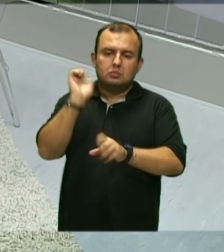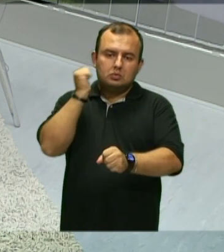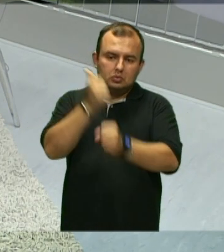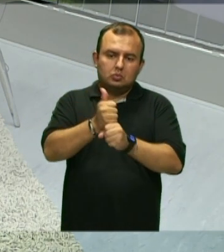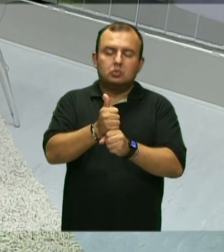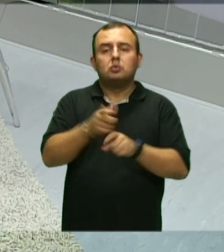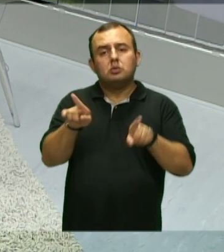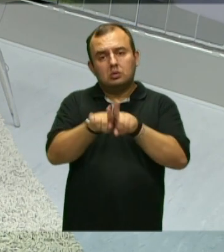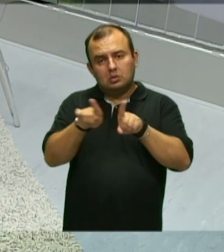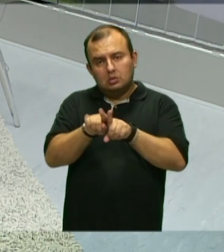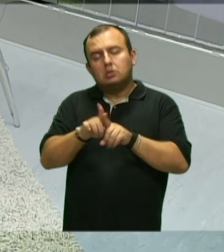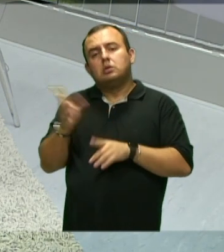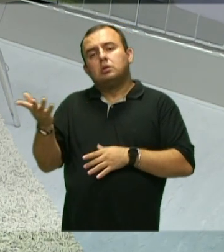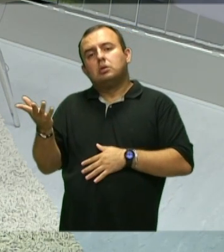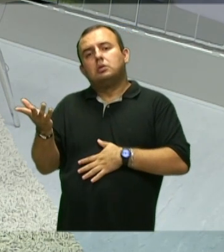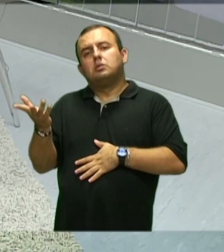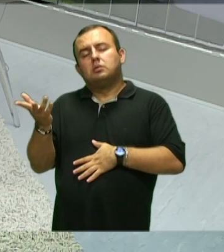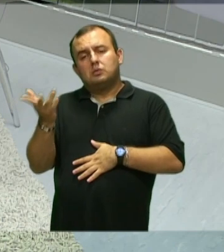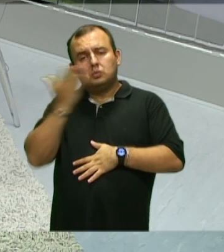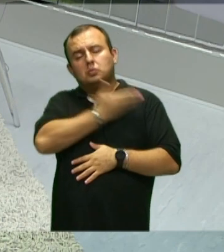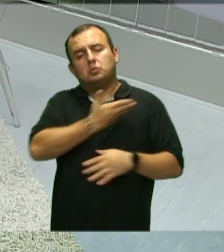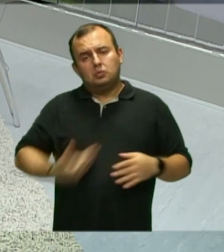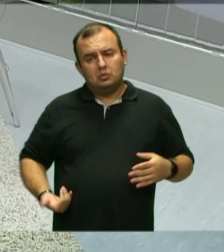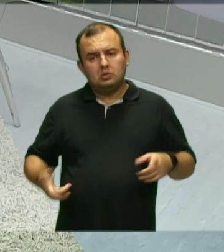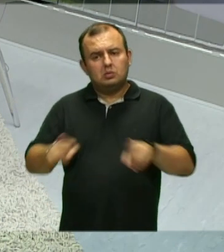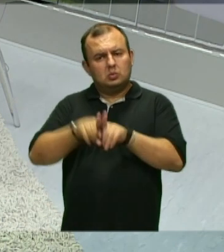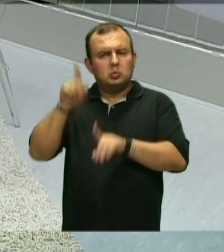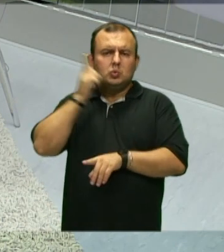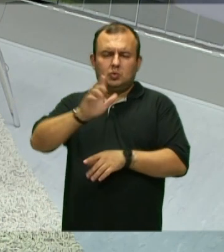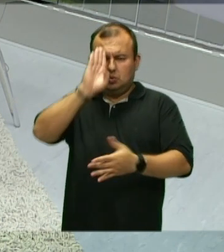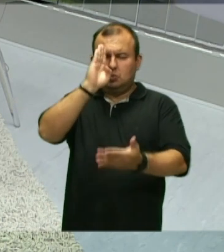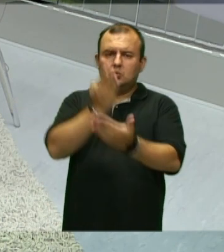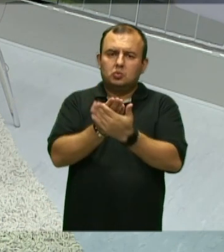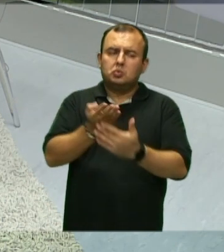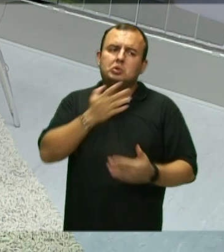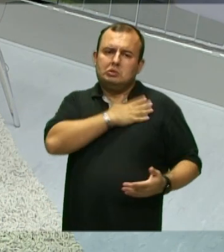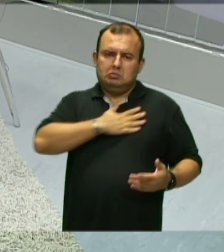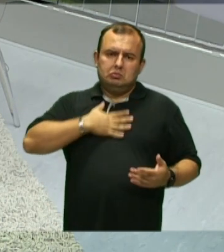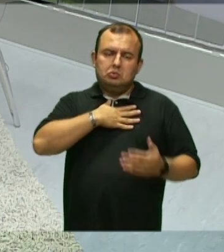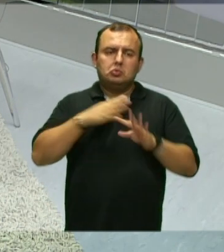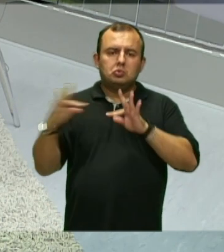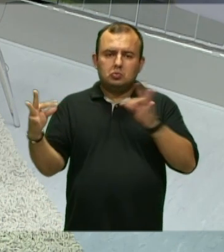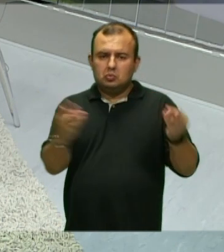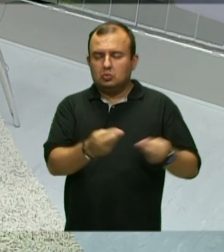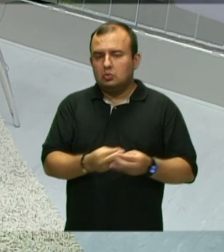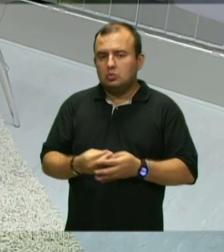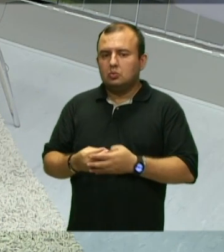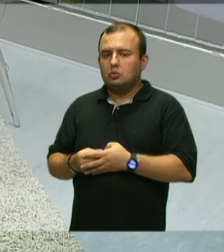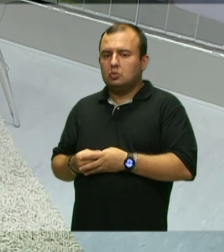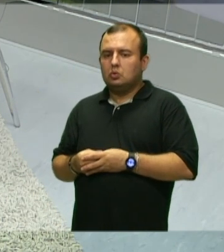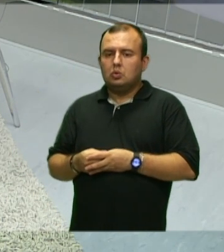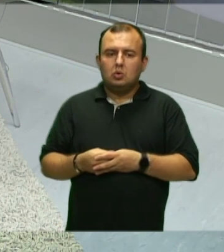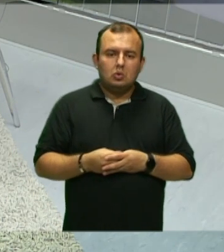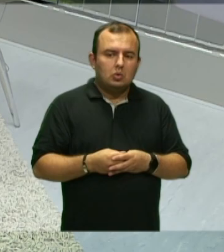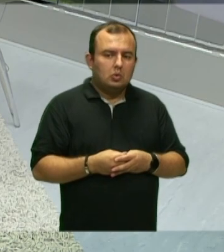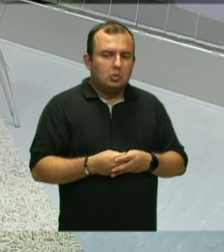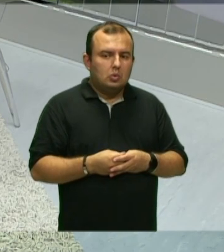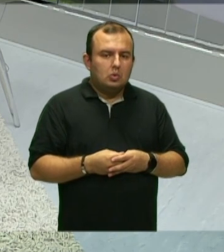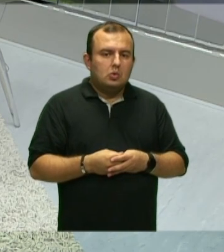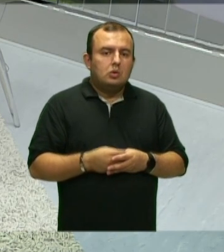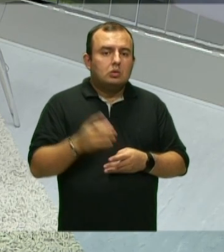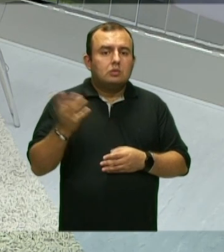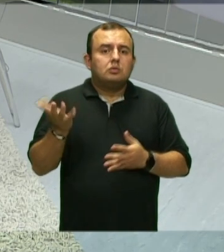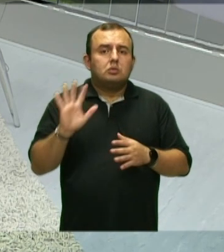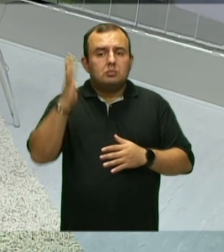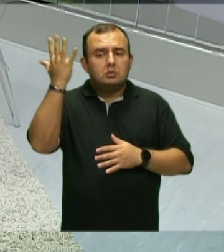também com o governo. E a gente conseguiu. Eu acredito que ele ficou a contento de ambas as partes. Dessa vez, a impressão que passa é que as